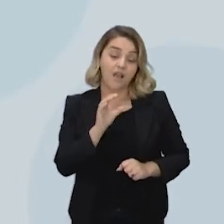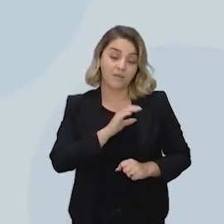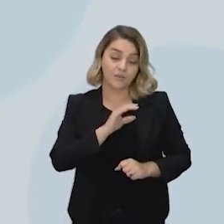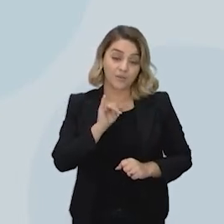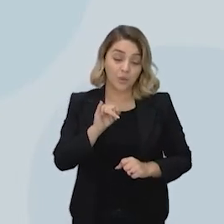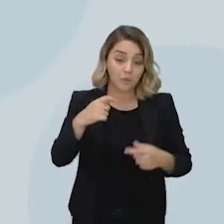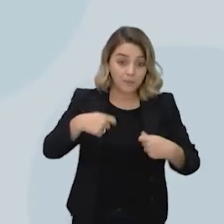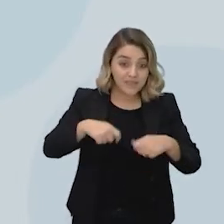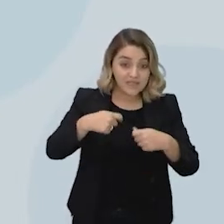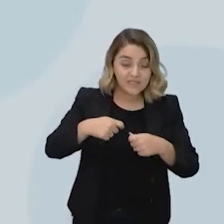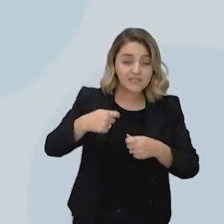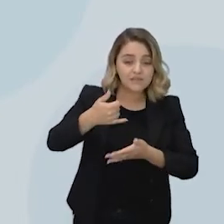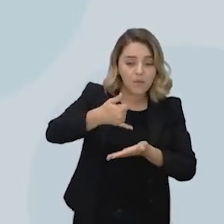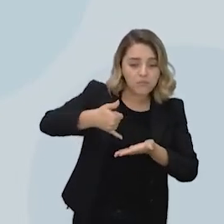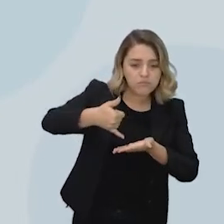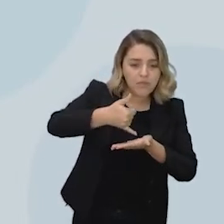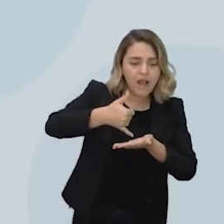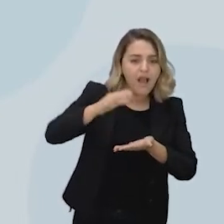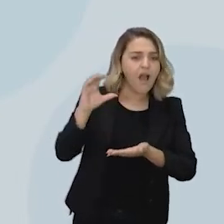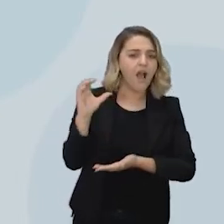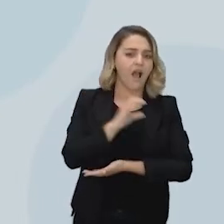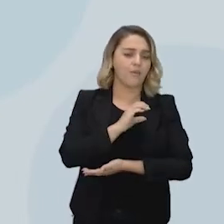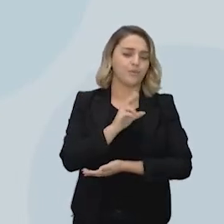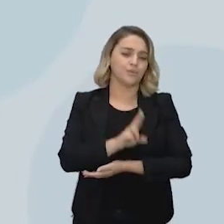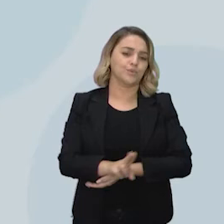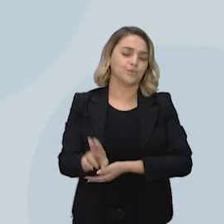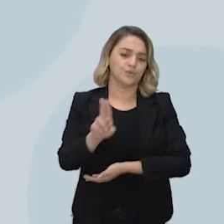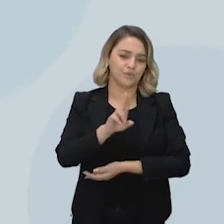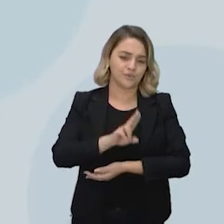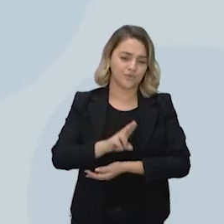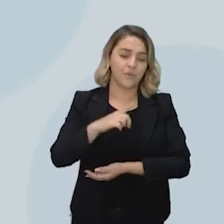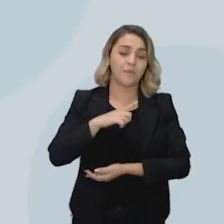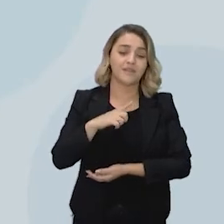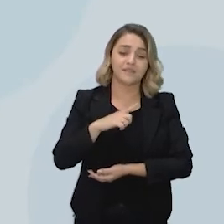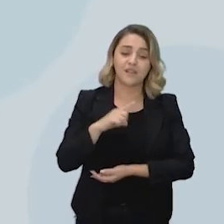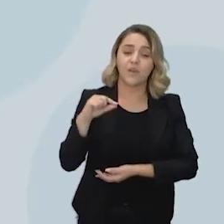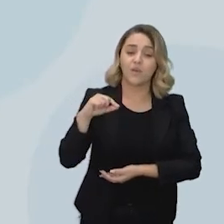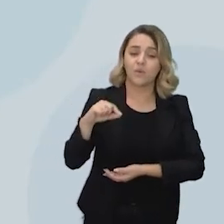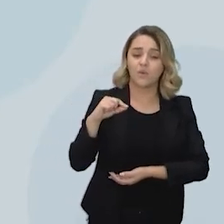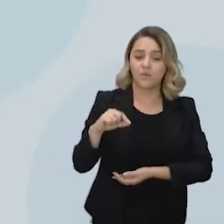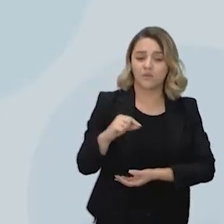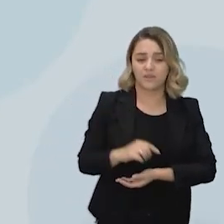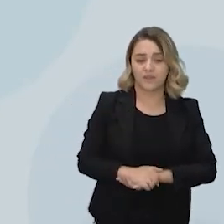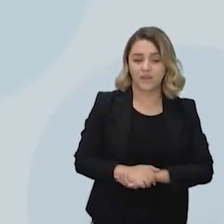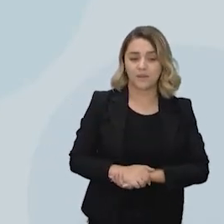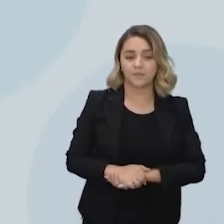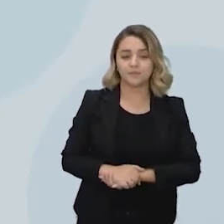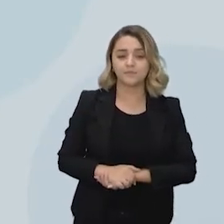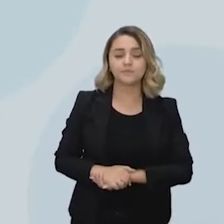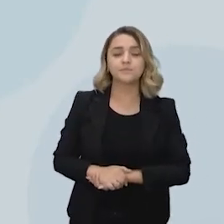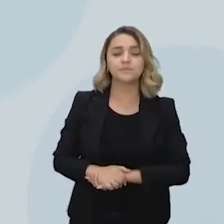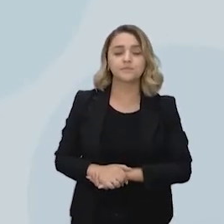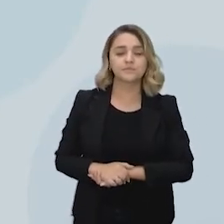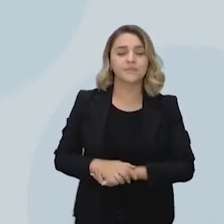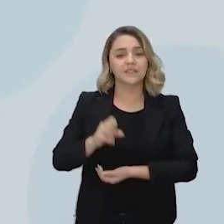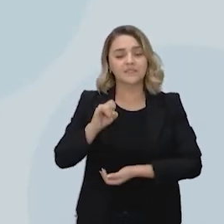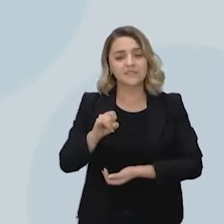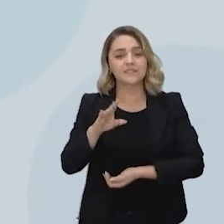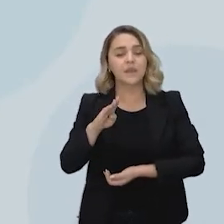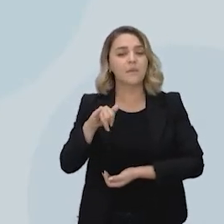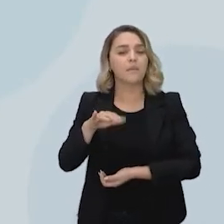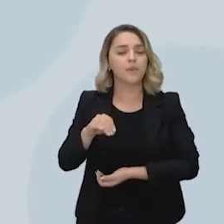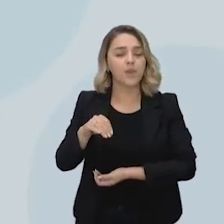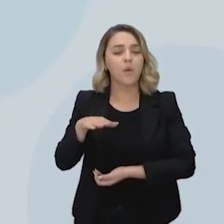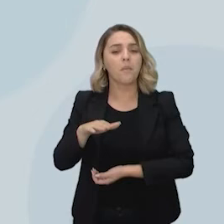que ser utilizado rapidamente, tá? Mas ele vai ter um poder calorífico melhor do que você usar a biomassa in natura,